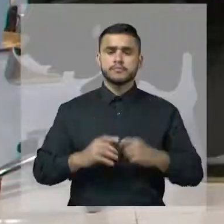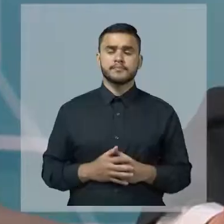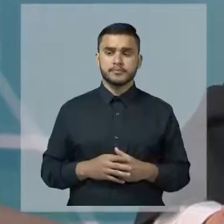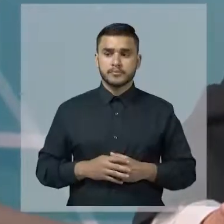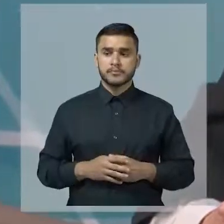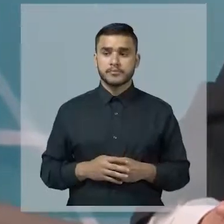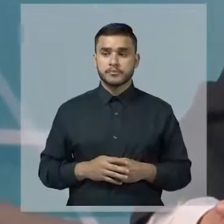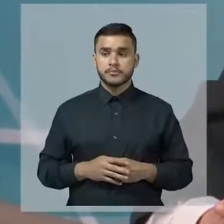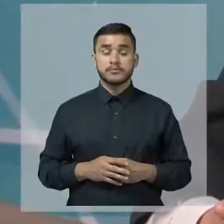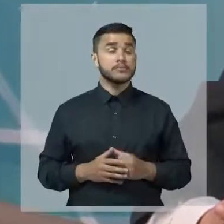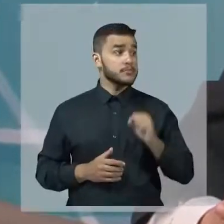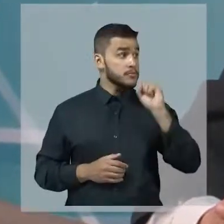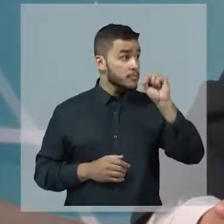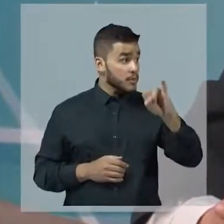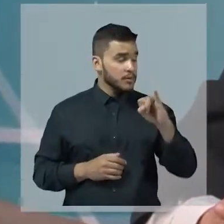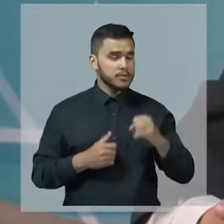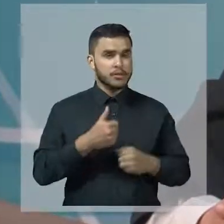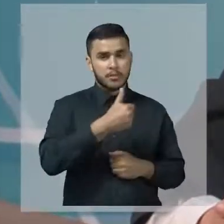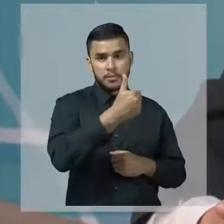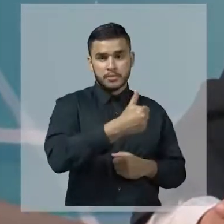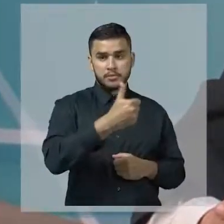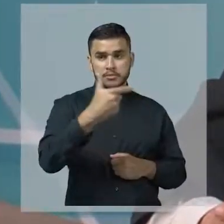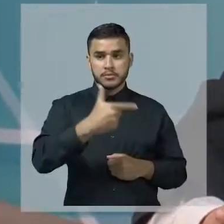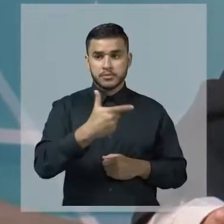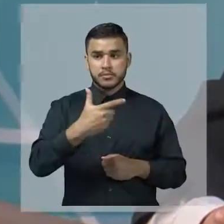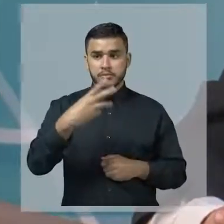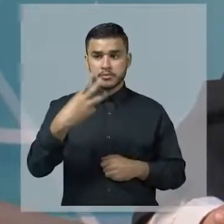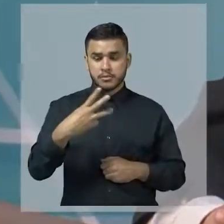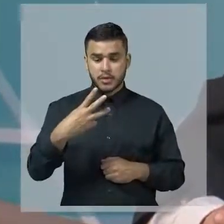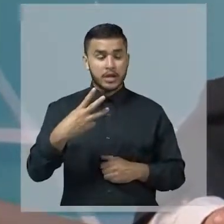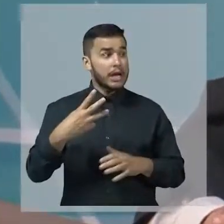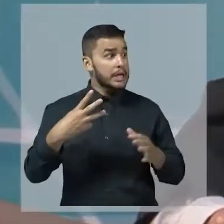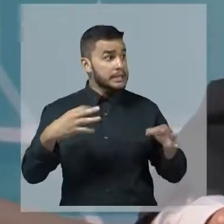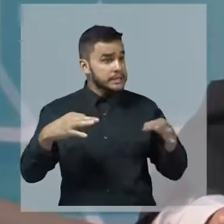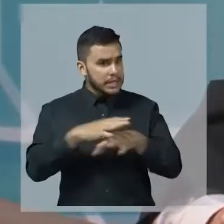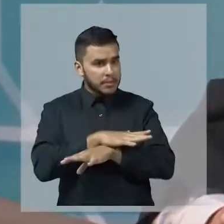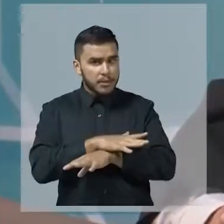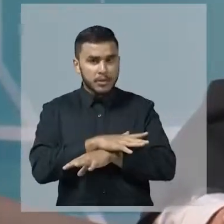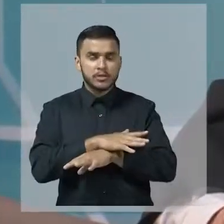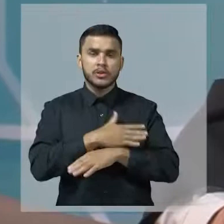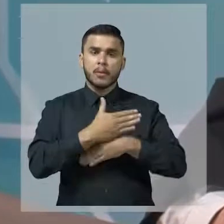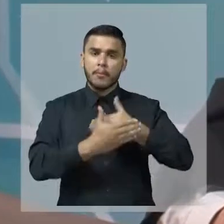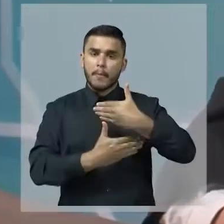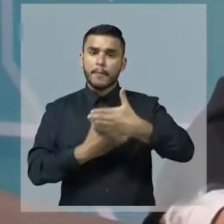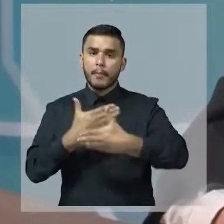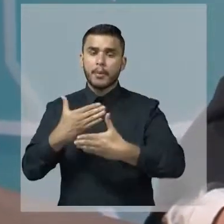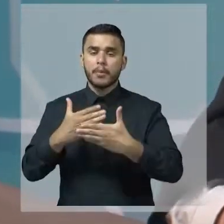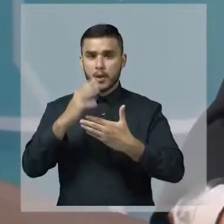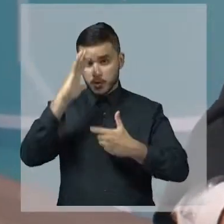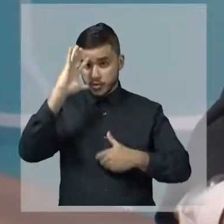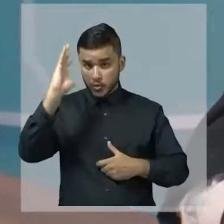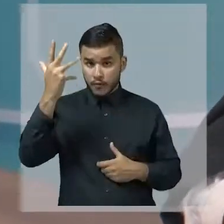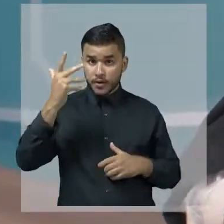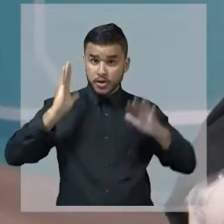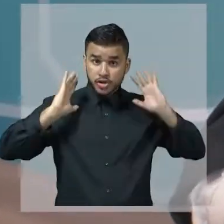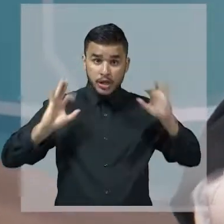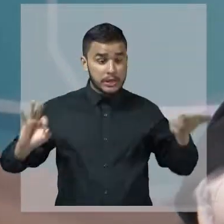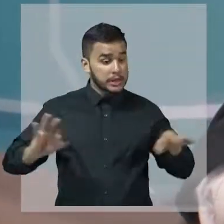decisão transitada em julgado, realmente fica muito difícil cogitar-se da sua